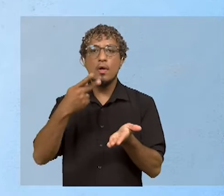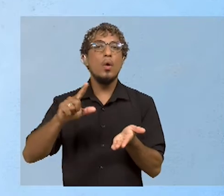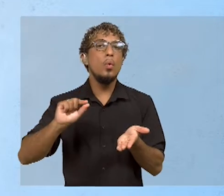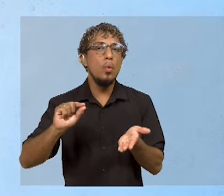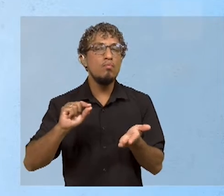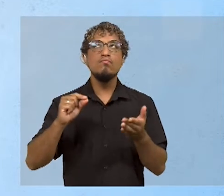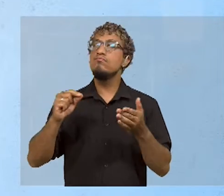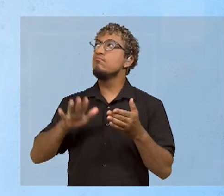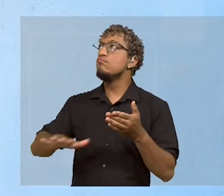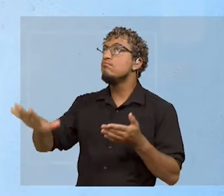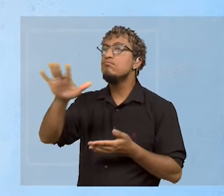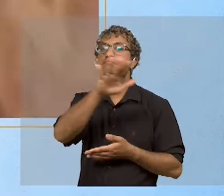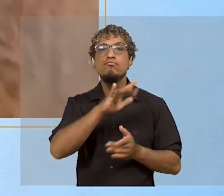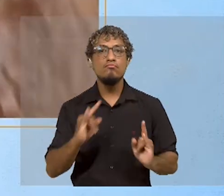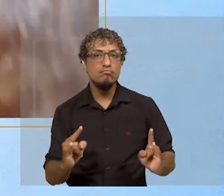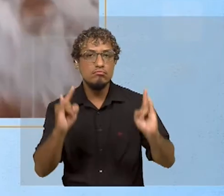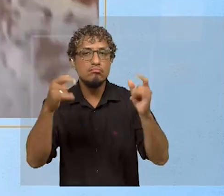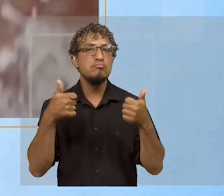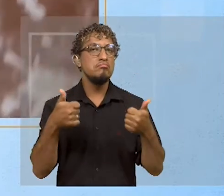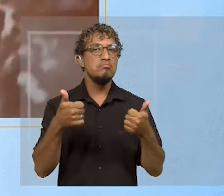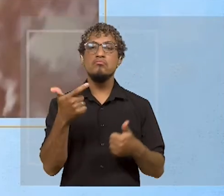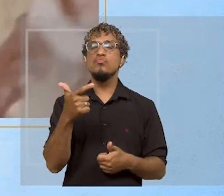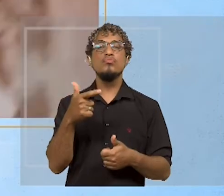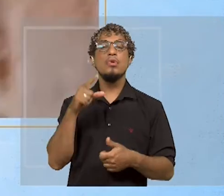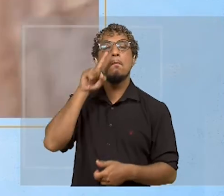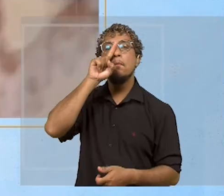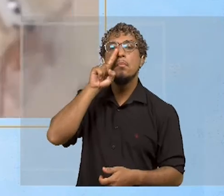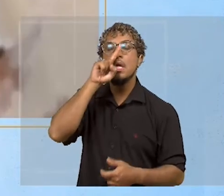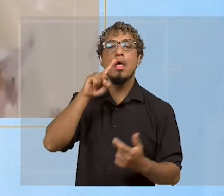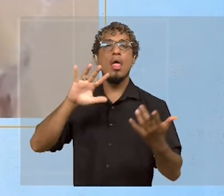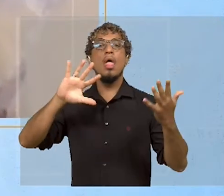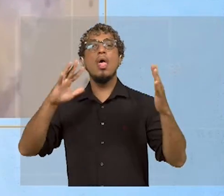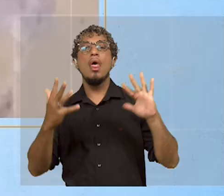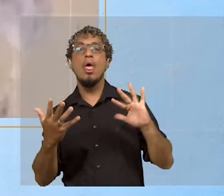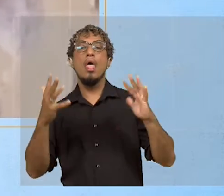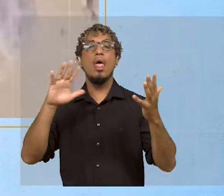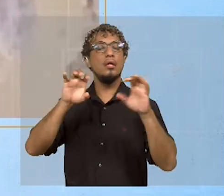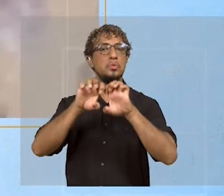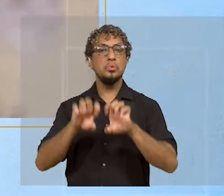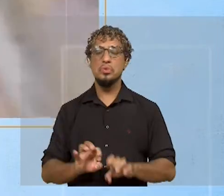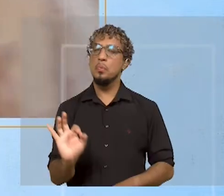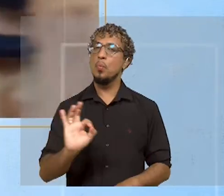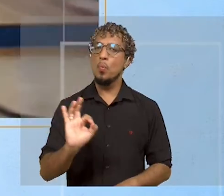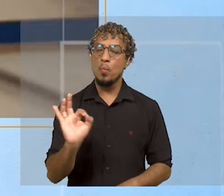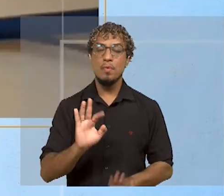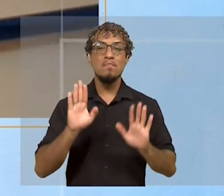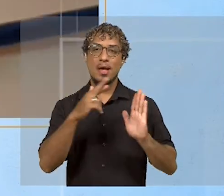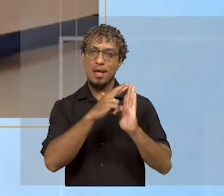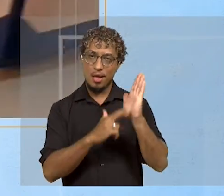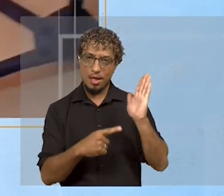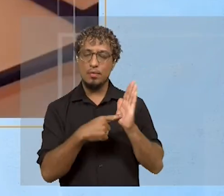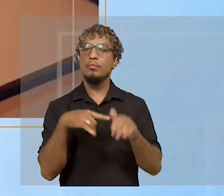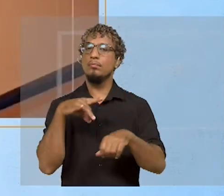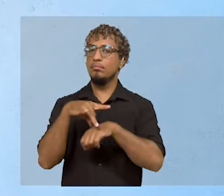conservação do prédio é regular e está fora de risco de instabilidade estrutural mas o relatório também